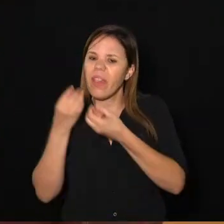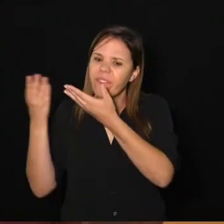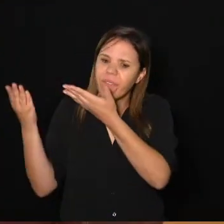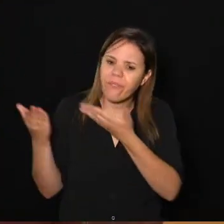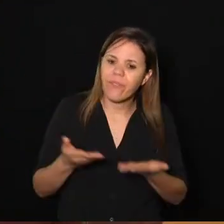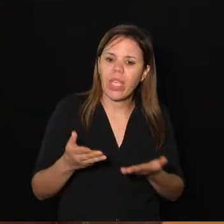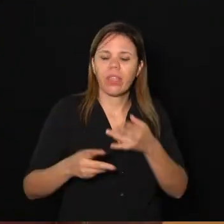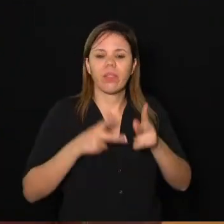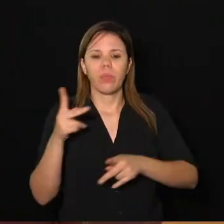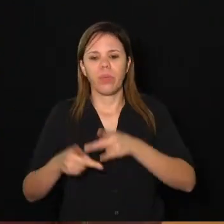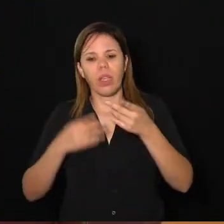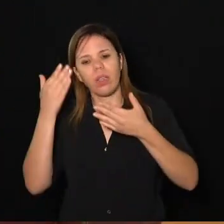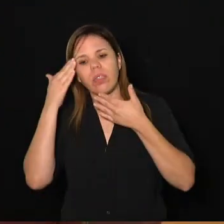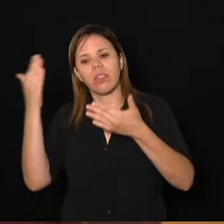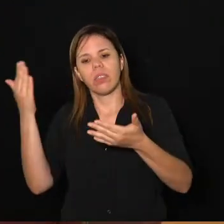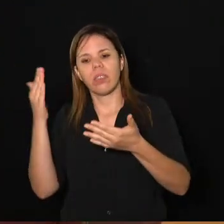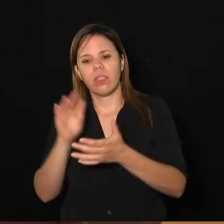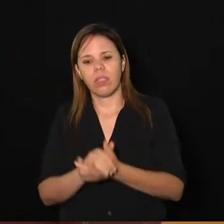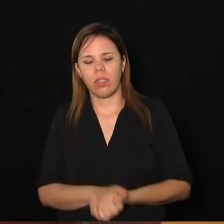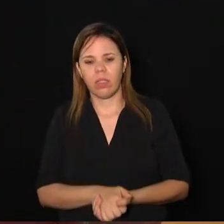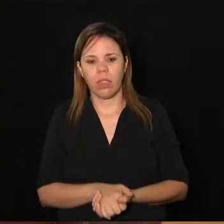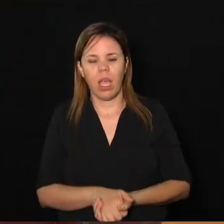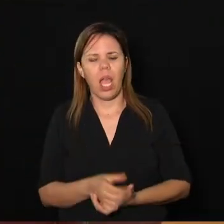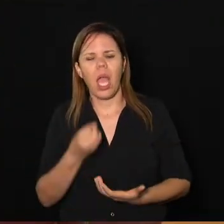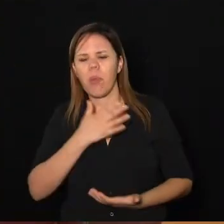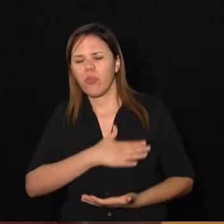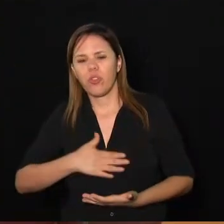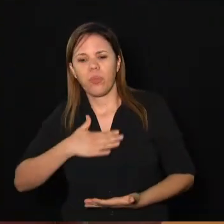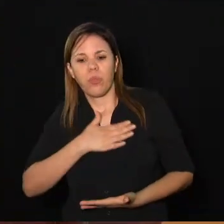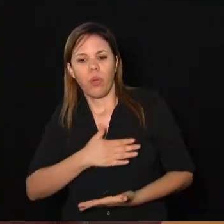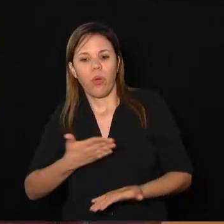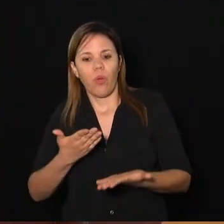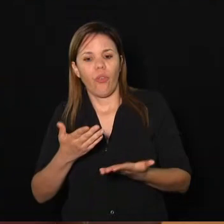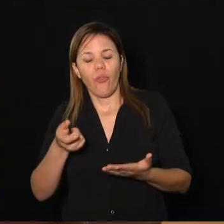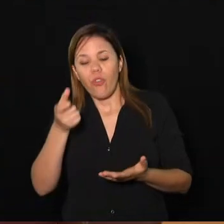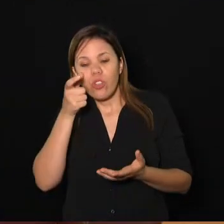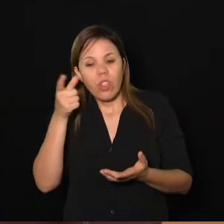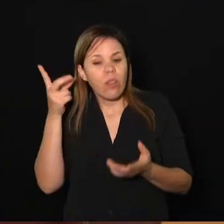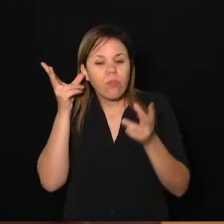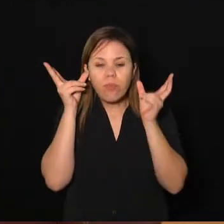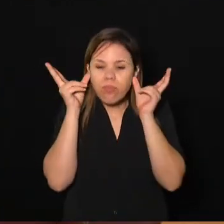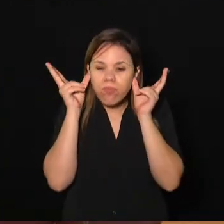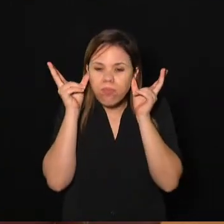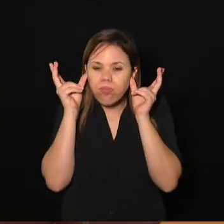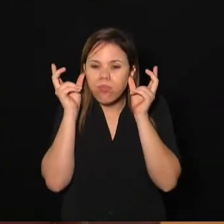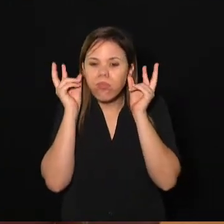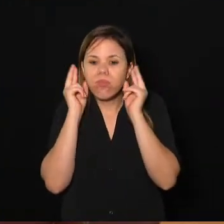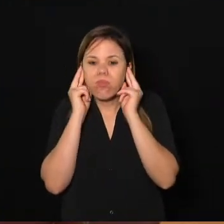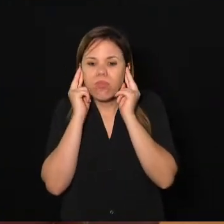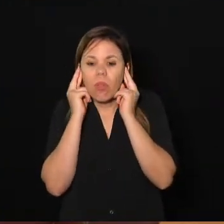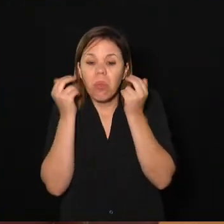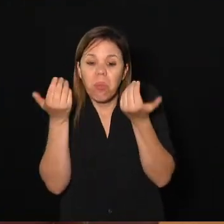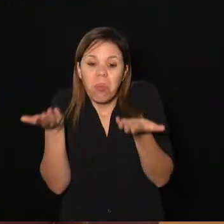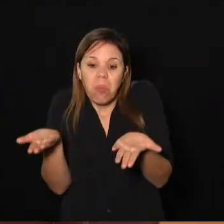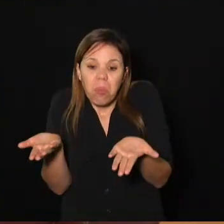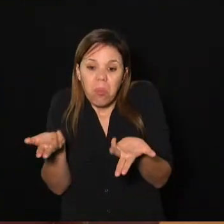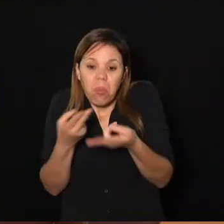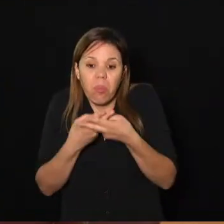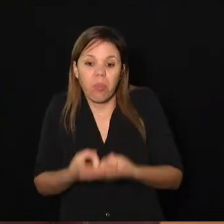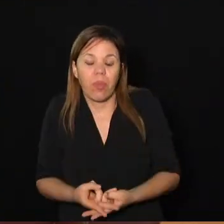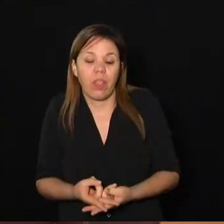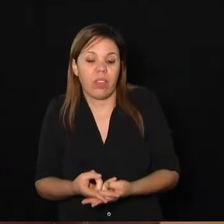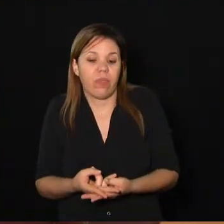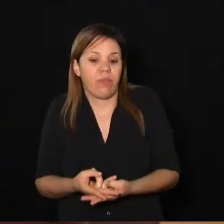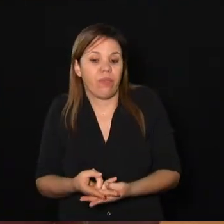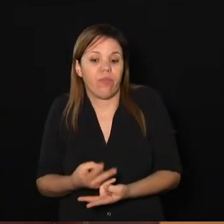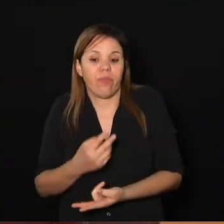assim agradecida porque é muito bom quando você não ouve tudo bem quando você não fala tudo bem mas